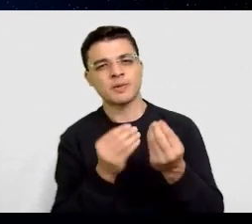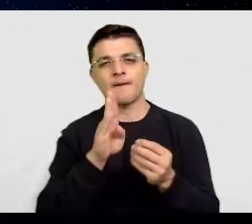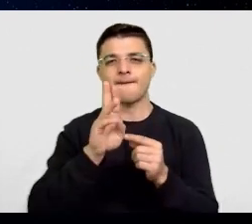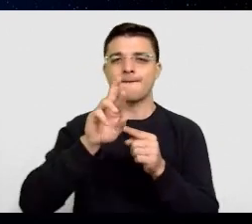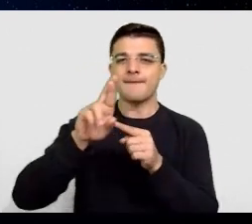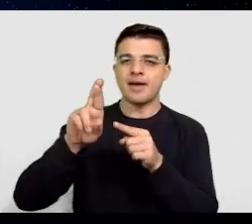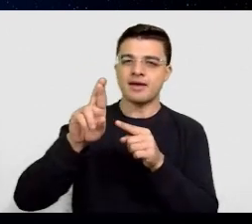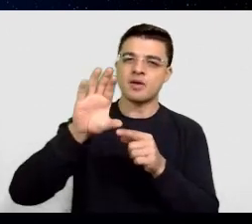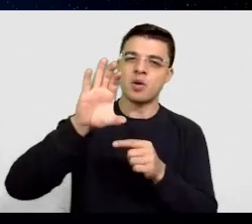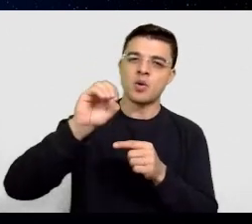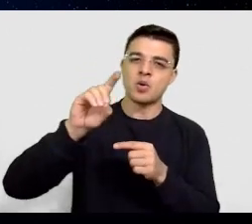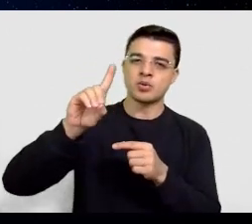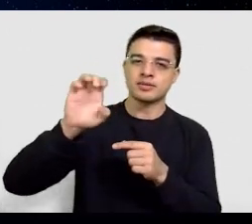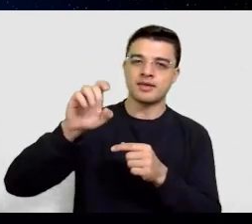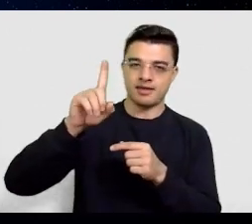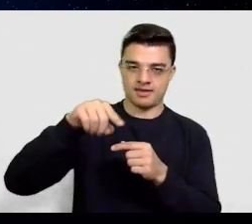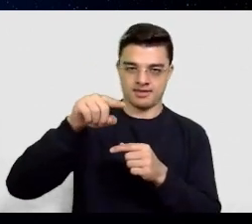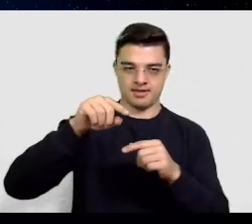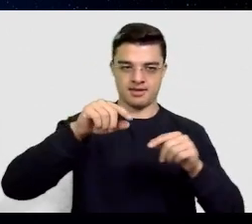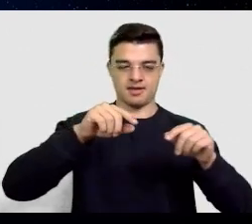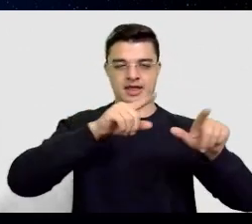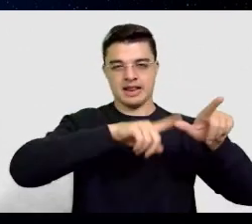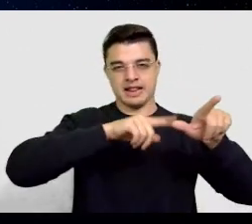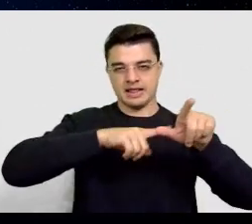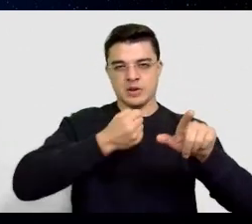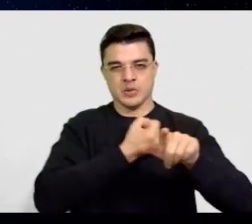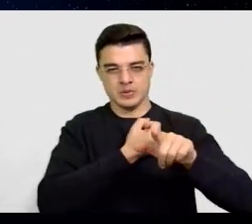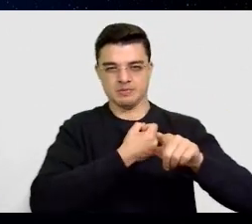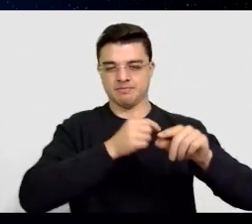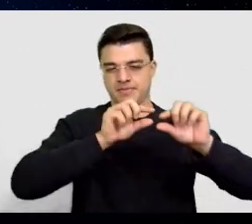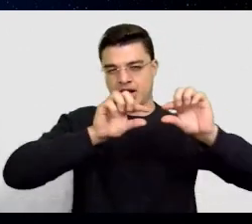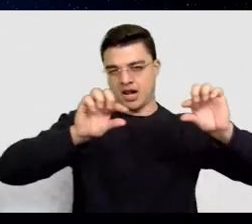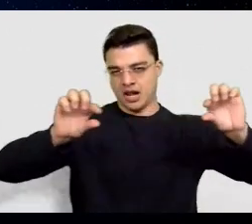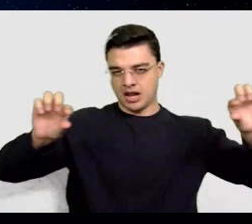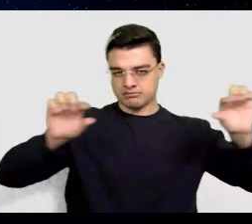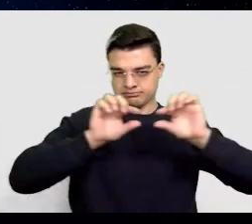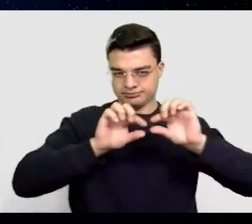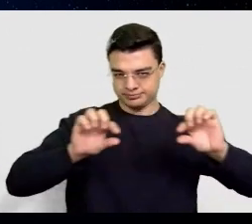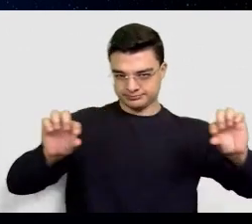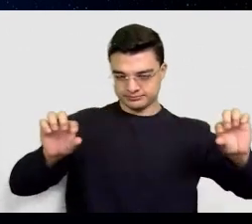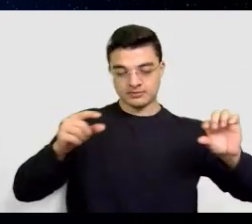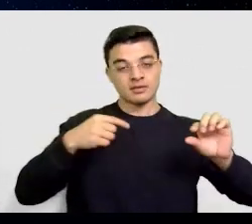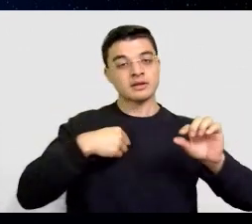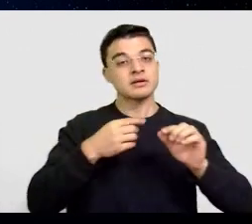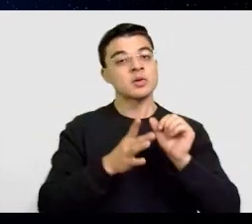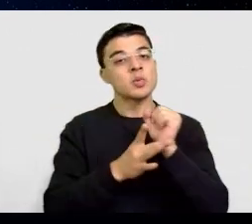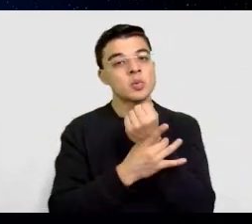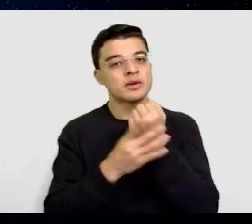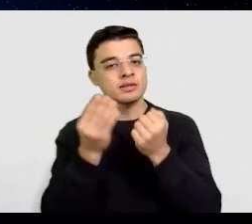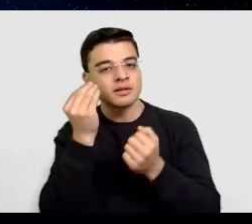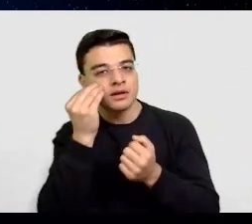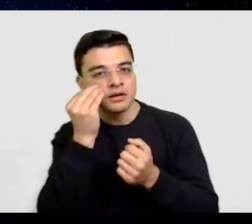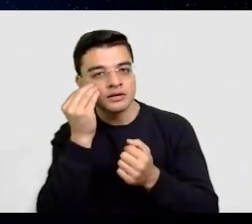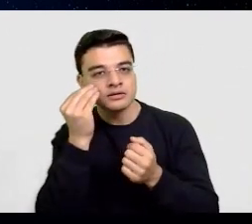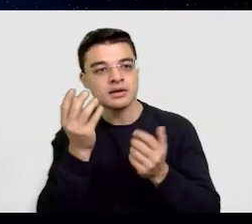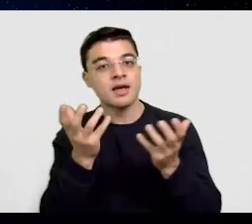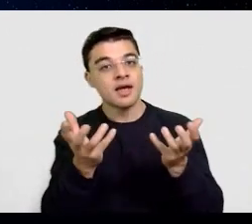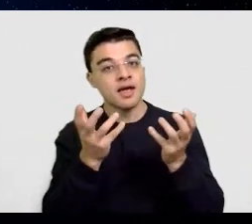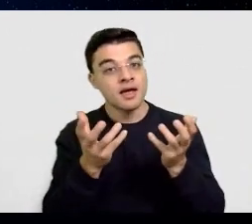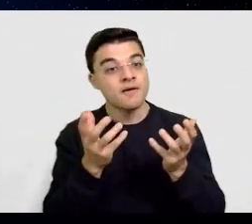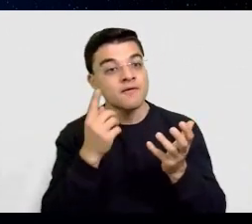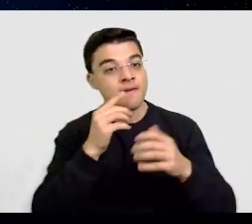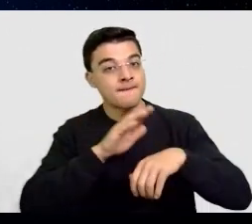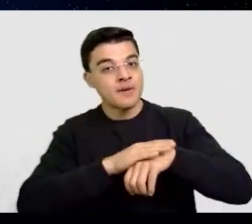como que ele funciona, porque essa era a minha entrada na aplicação. E nos testes de segurança, eu vou focar sempre no que eu consigo manipular do